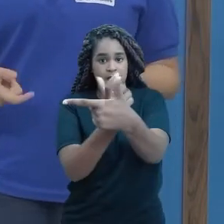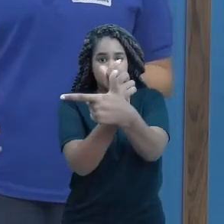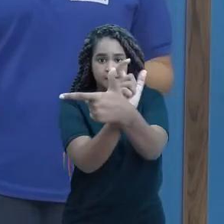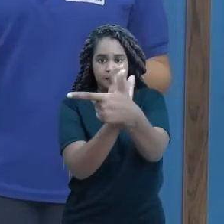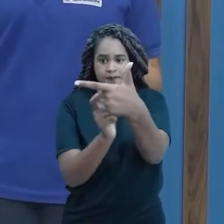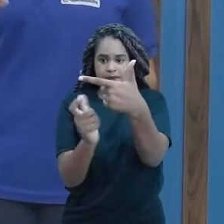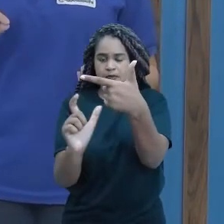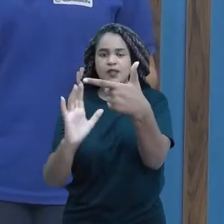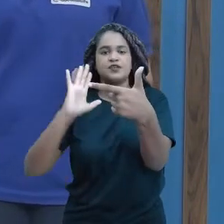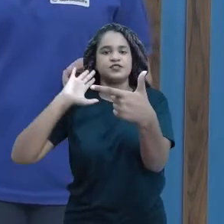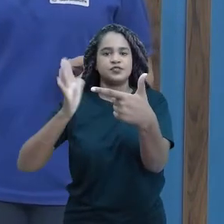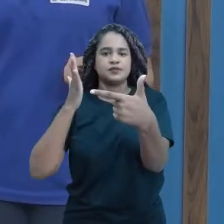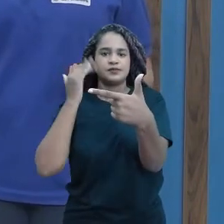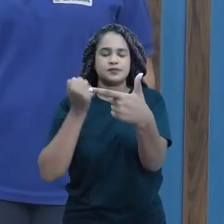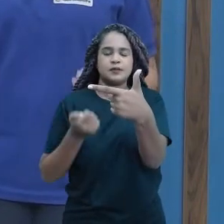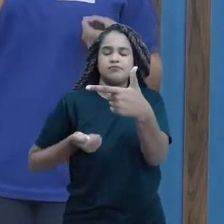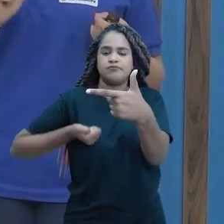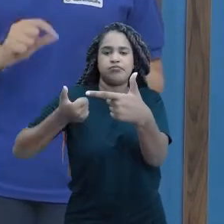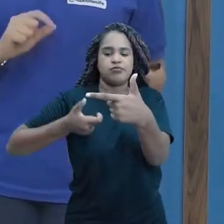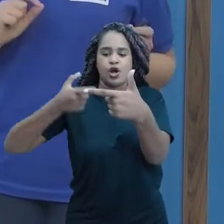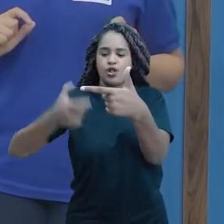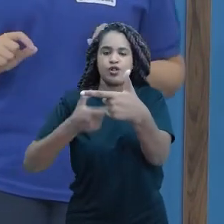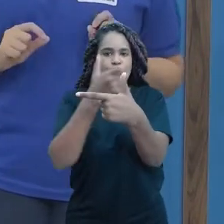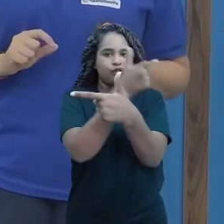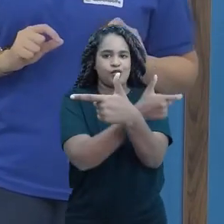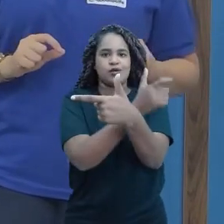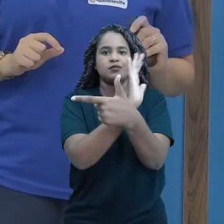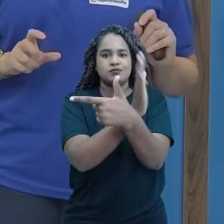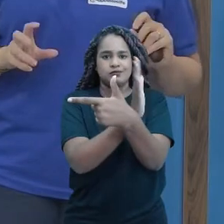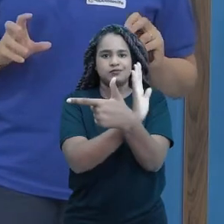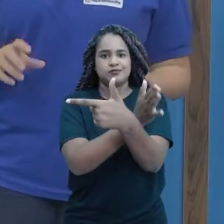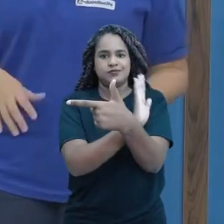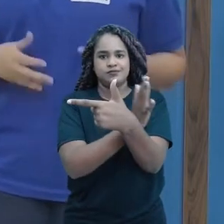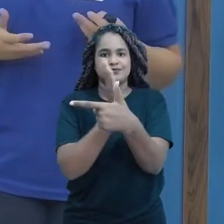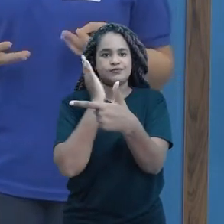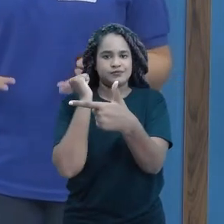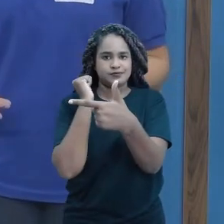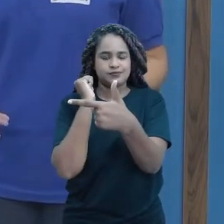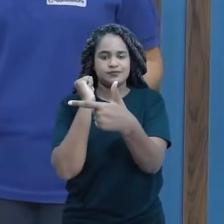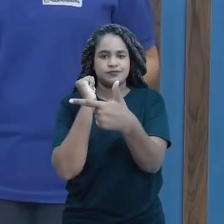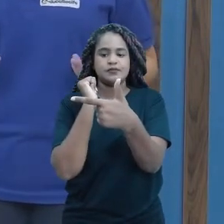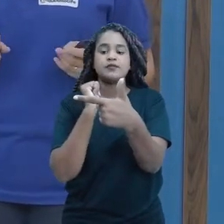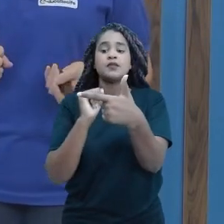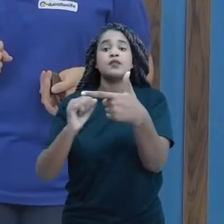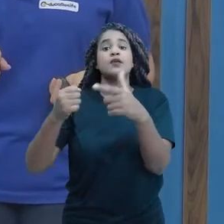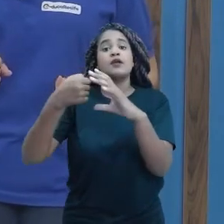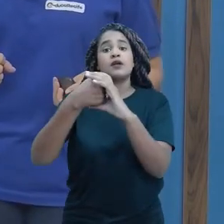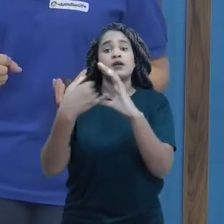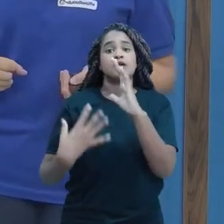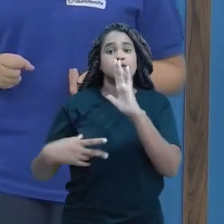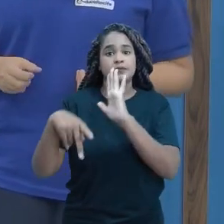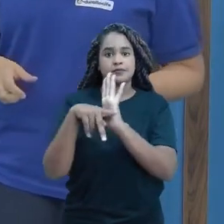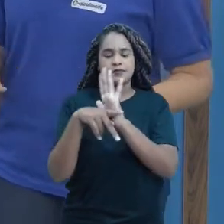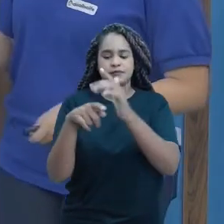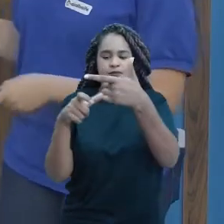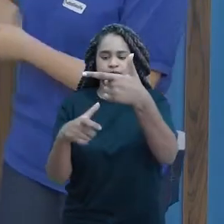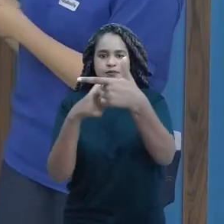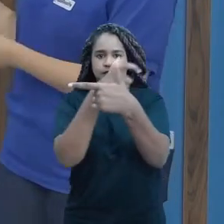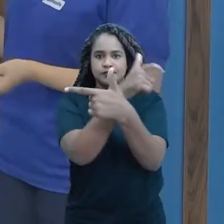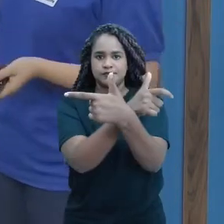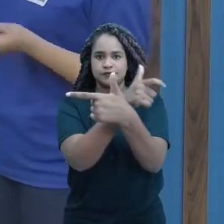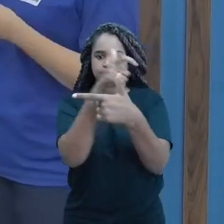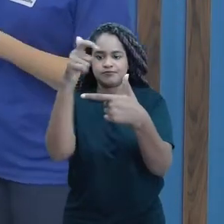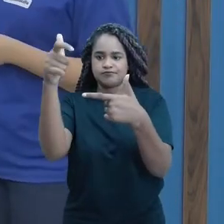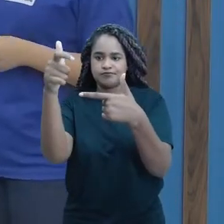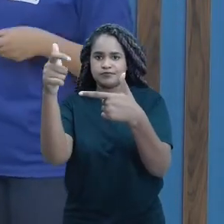fala, você já identifica diretamente qual que é o lado que a gente está se referindo, quais são as características que ele possui, certo? A gente nunca